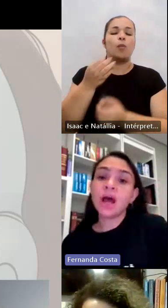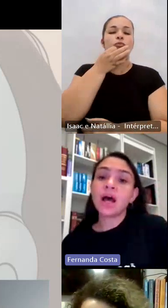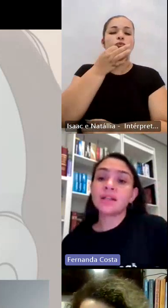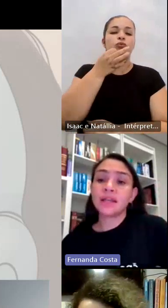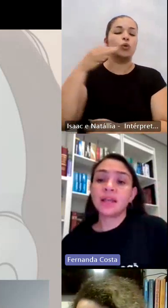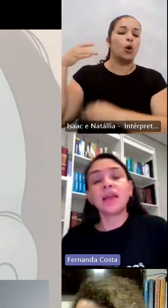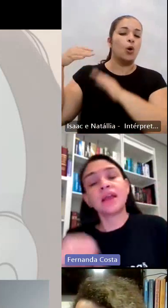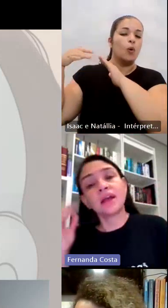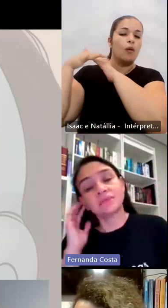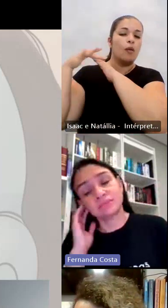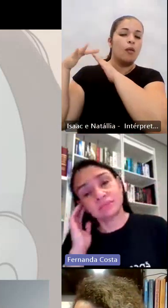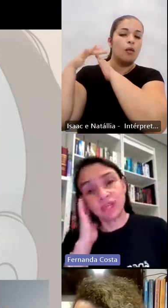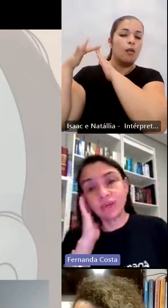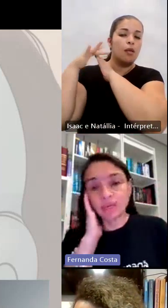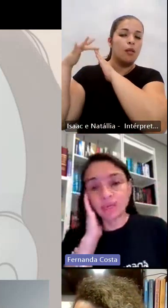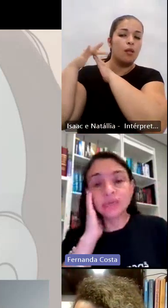chegam